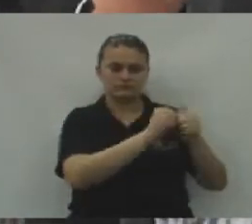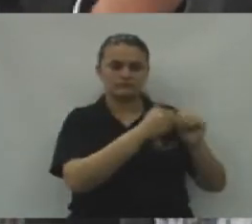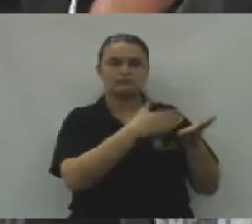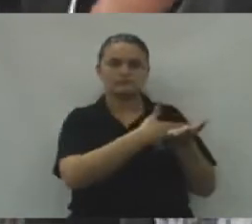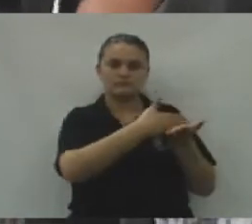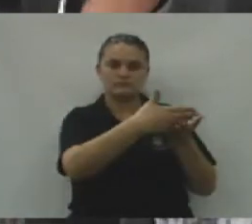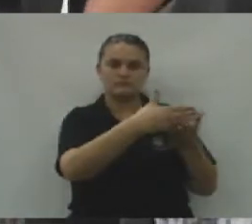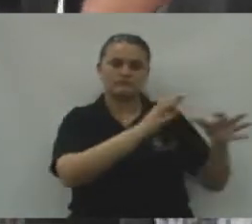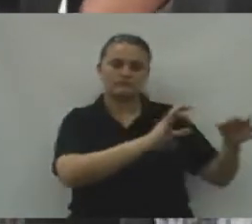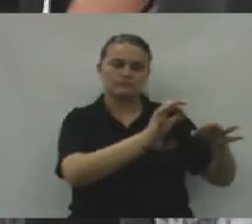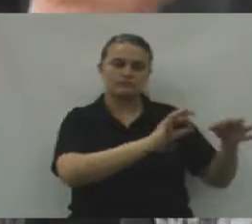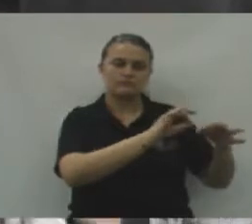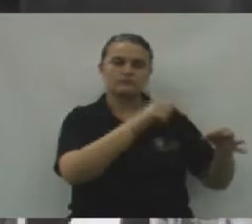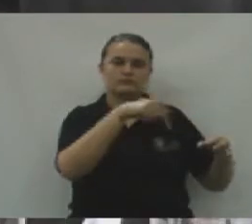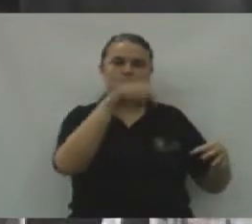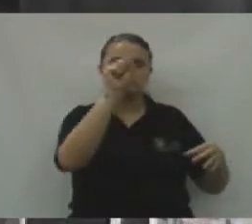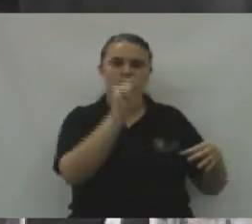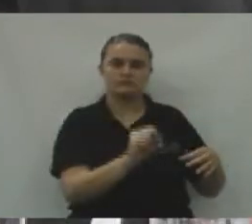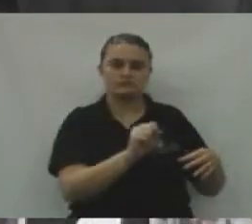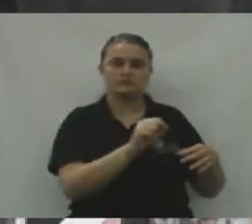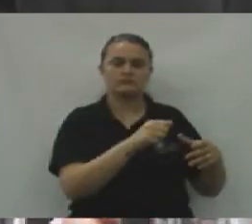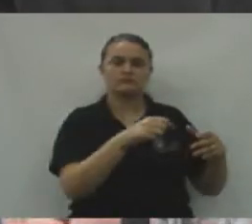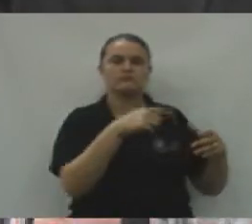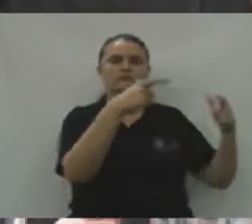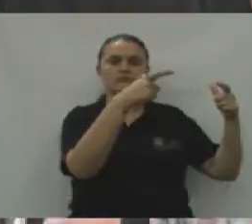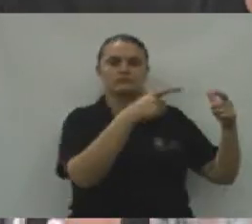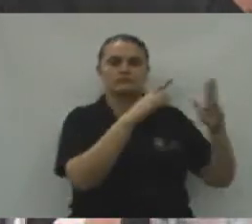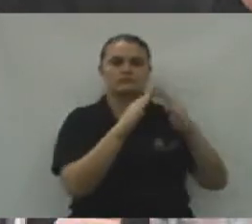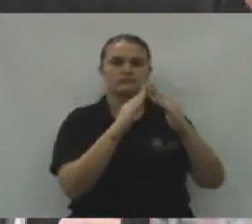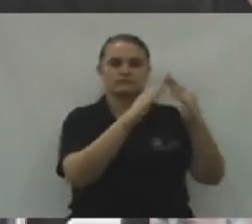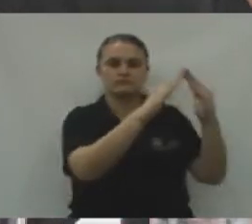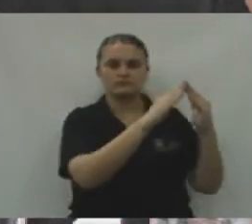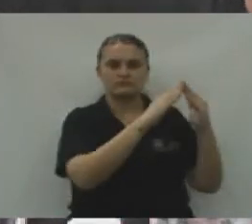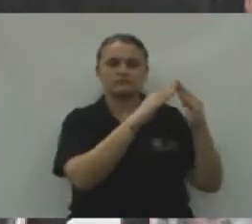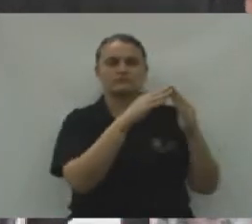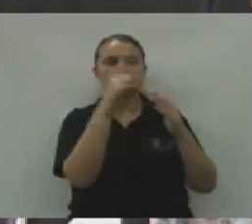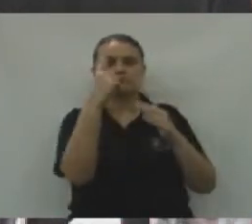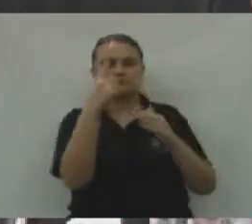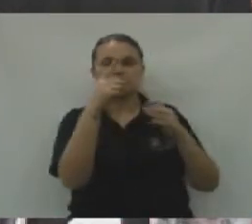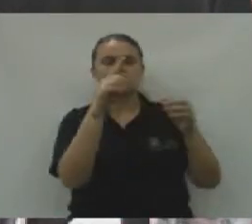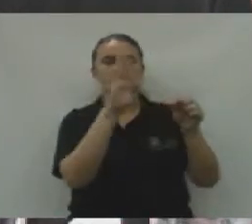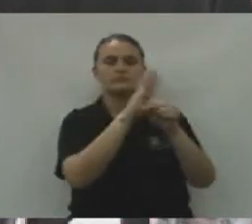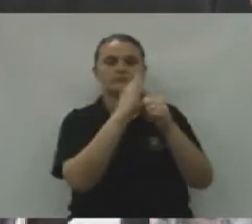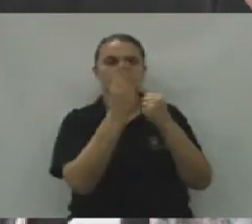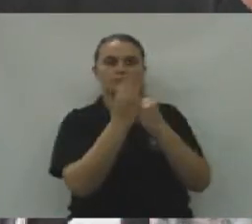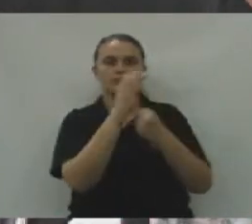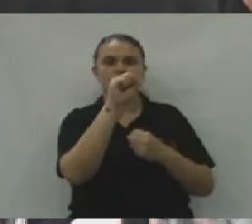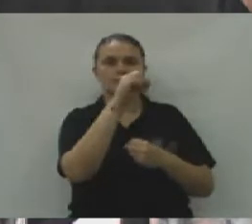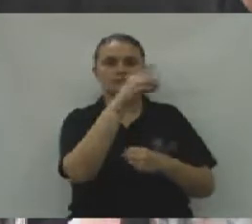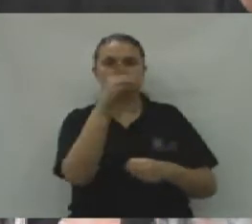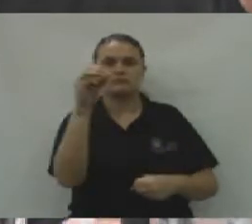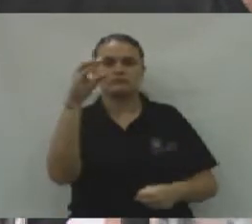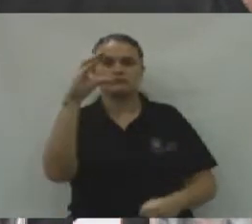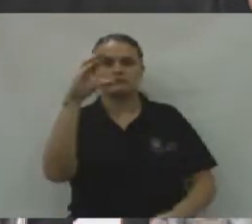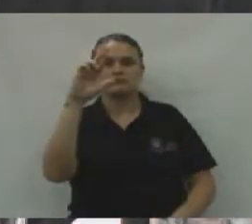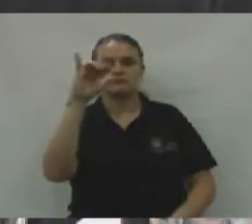na região sul, a outra na região dos conjuntos e a outra no distrito de São Cristóvão, que é uma